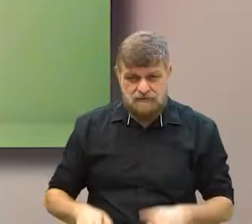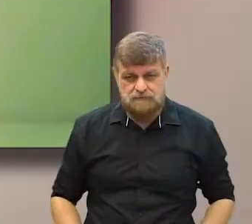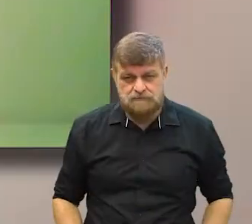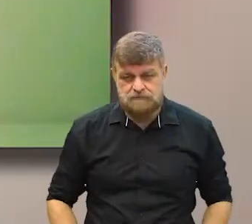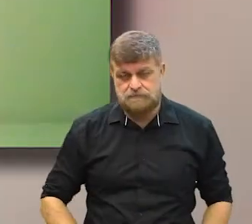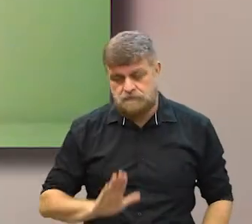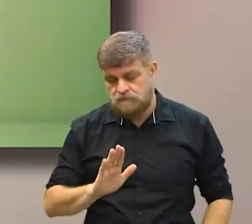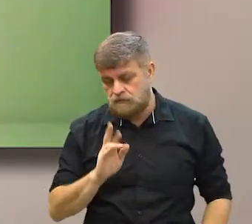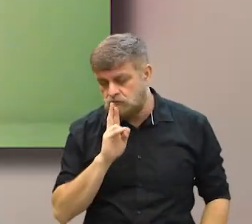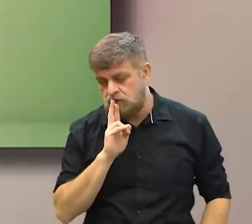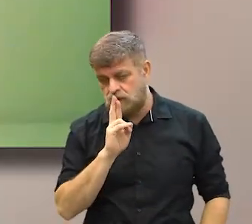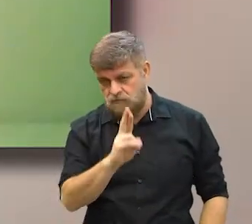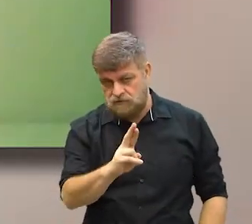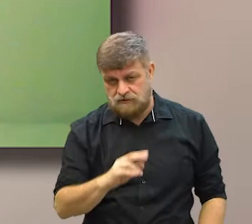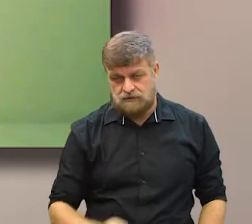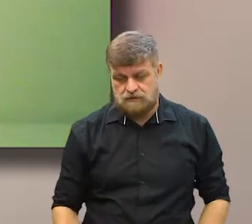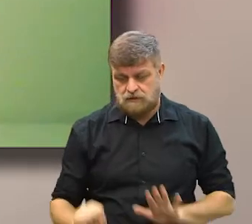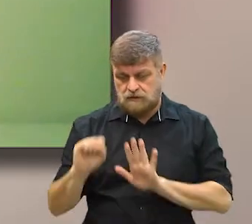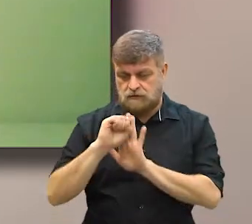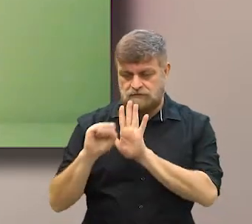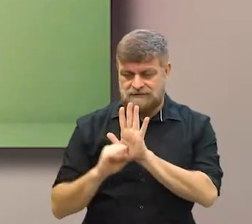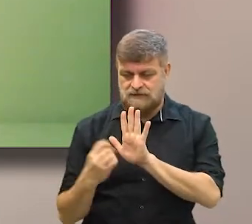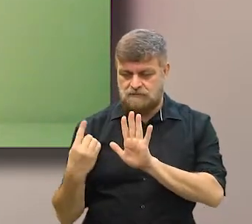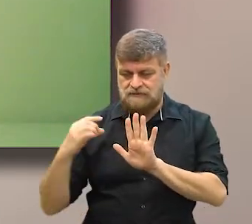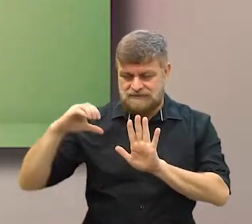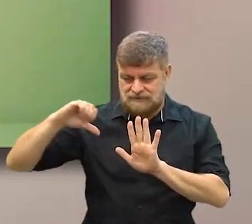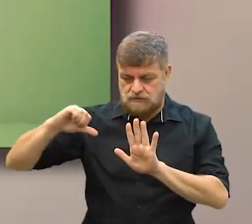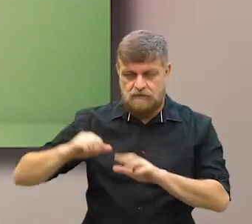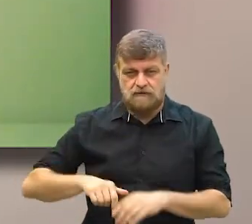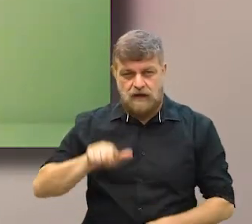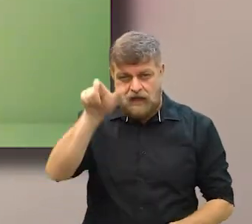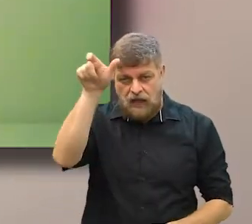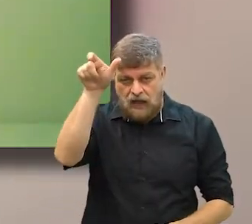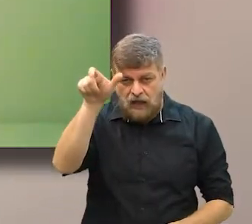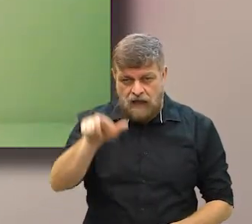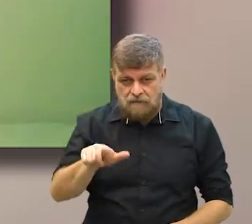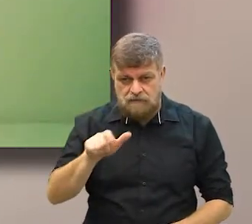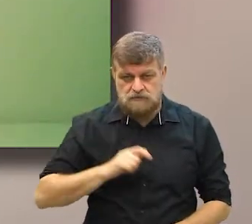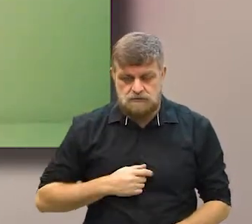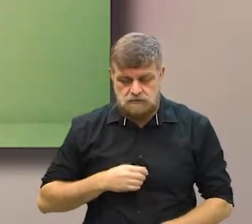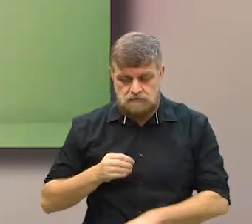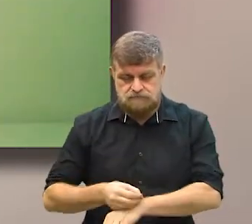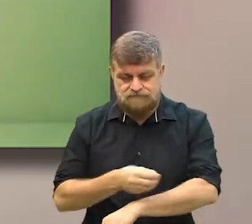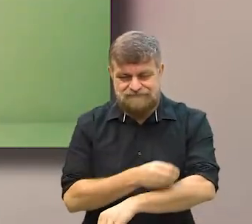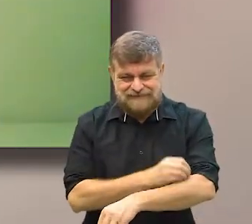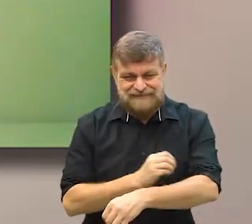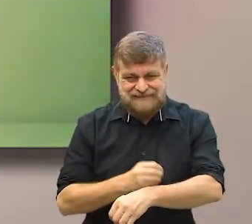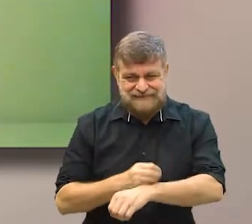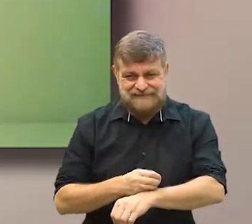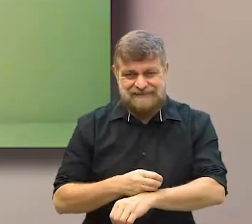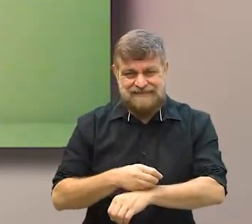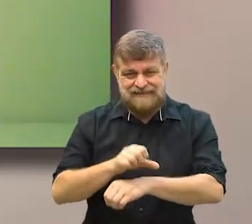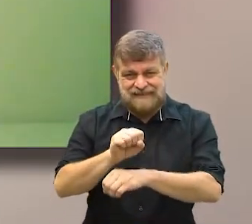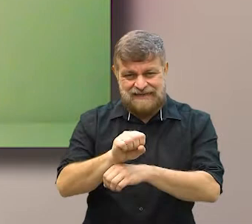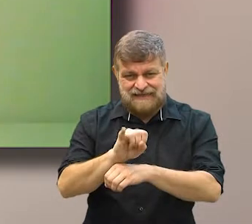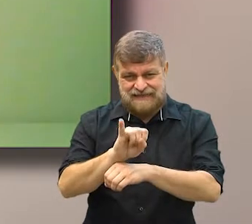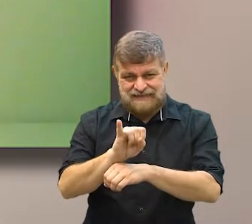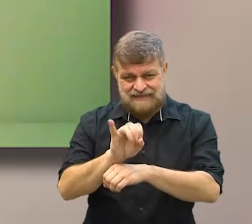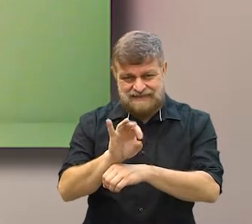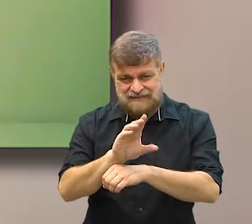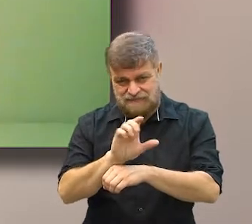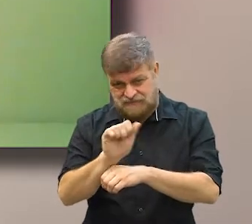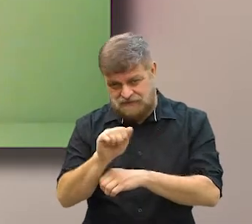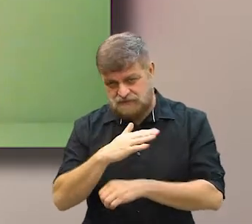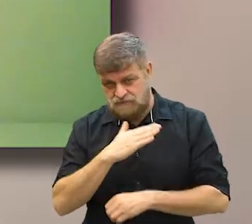frequente? Olha, eu diria que no século XIX, o indivíduo morria de sífilis. No começo do século